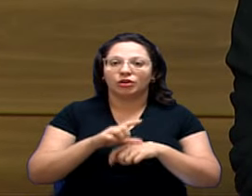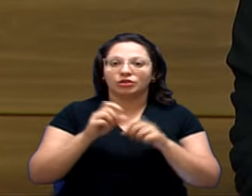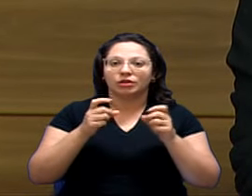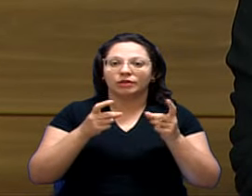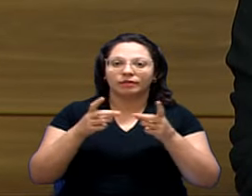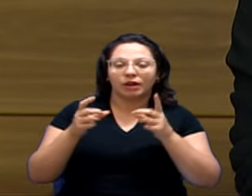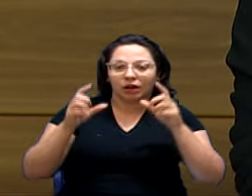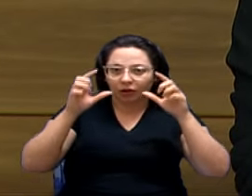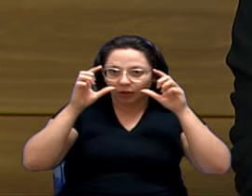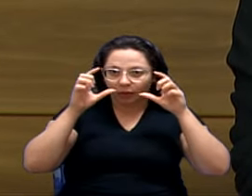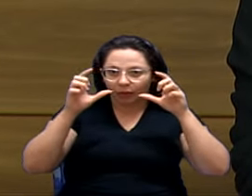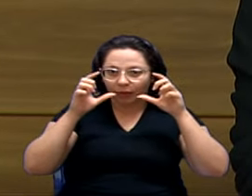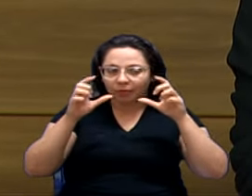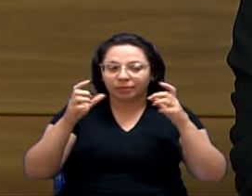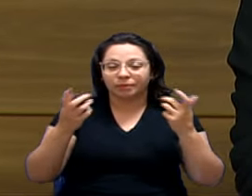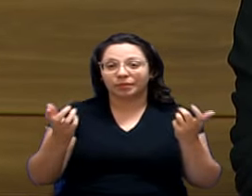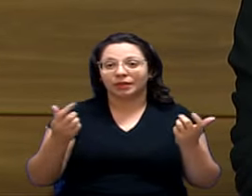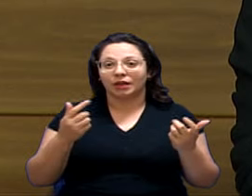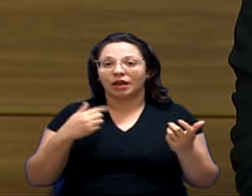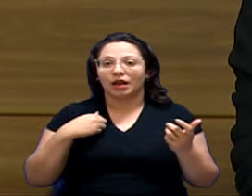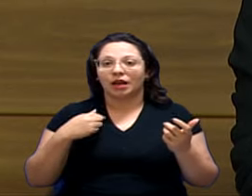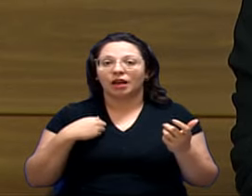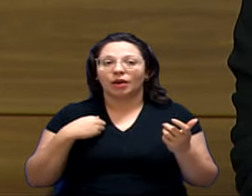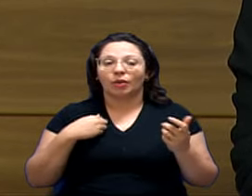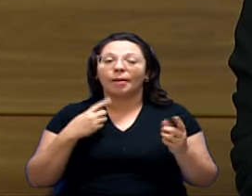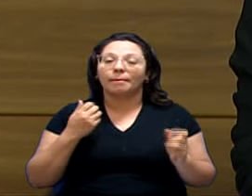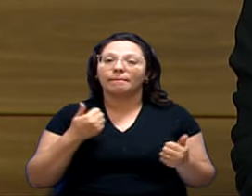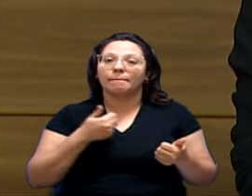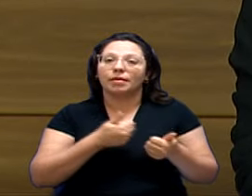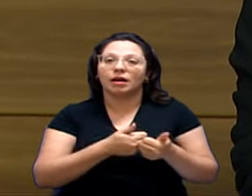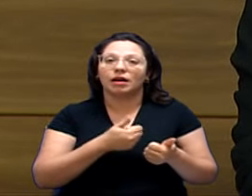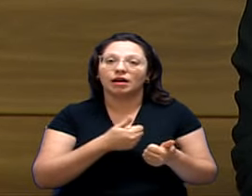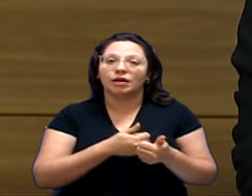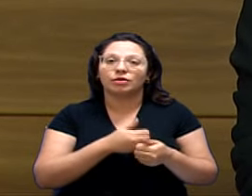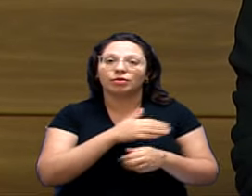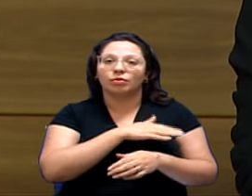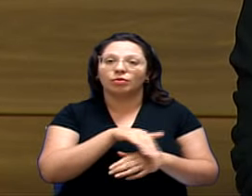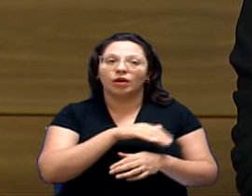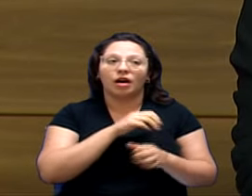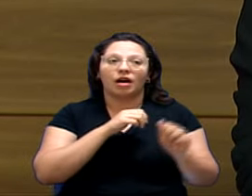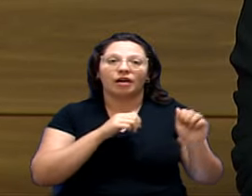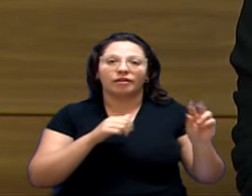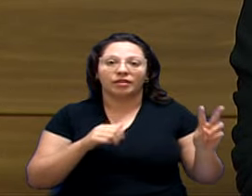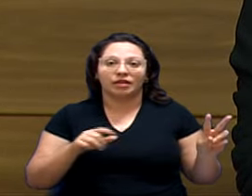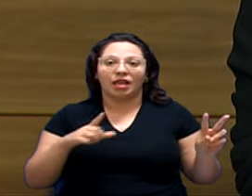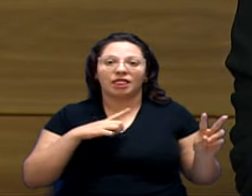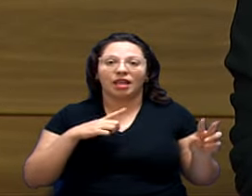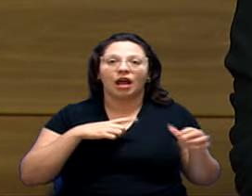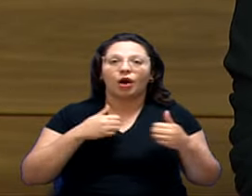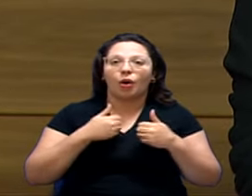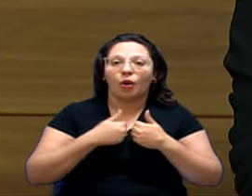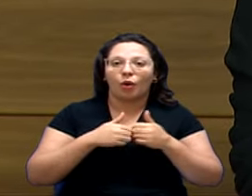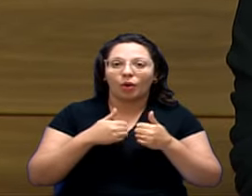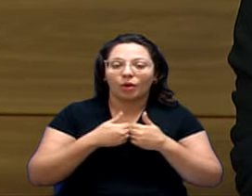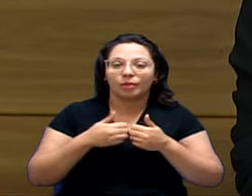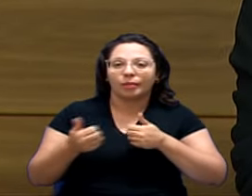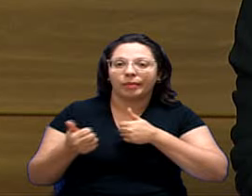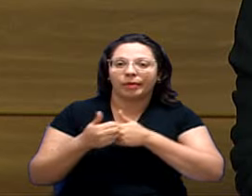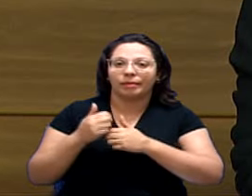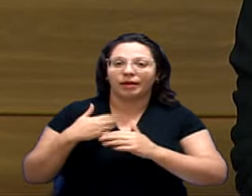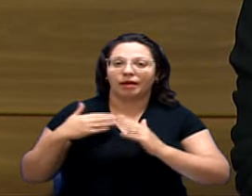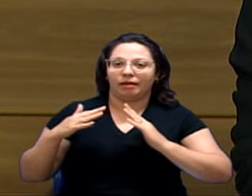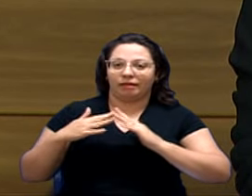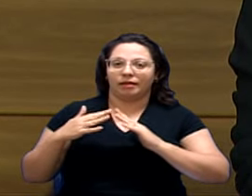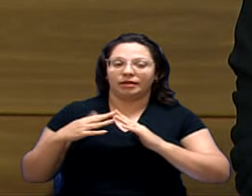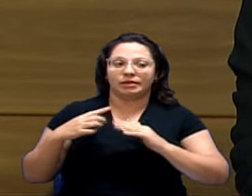rapos da da da Washington Luiz passa ônibus na frente da minha casa e eu não consigo abrir um comércio